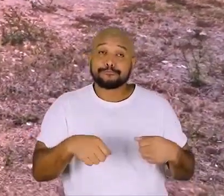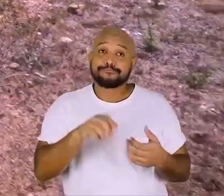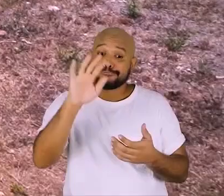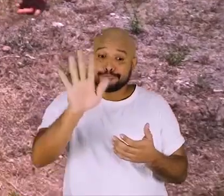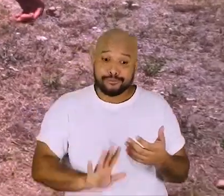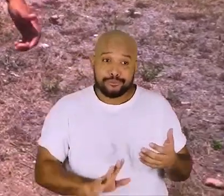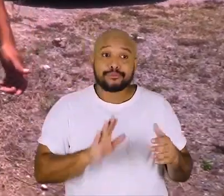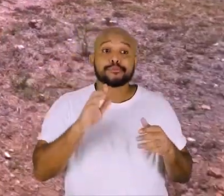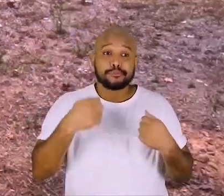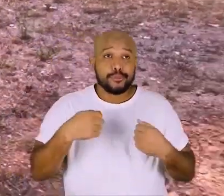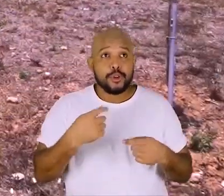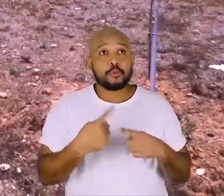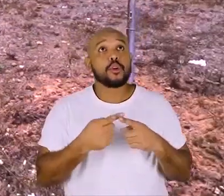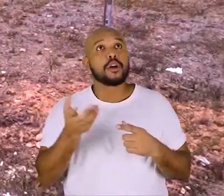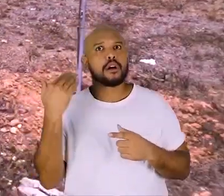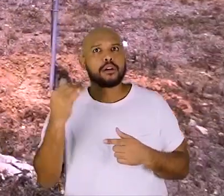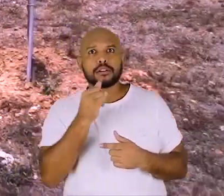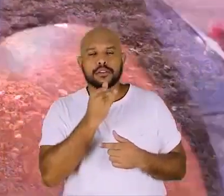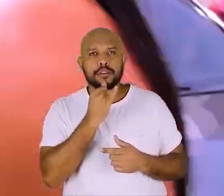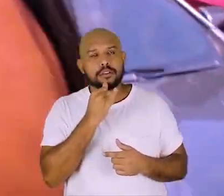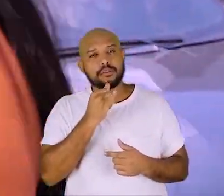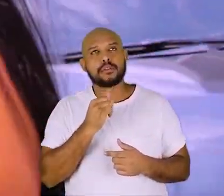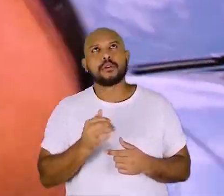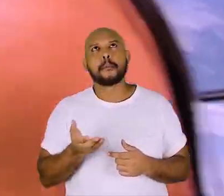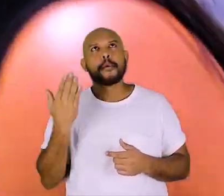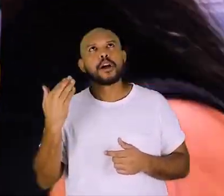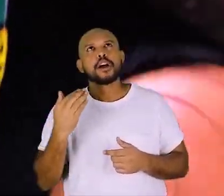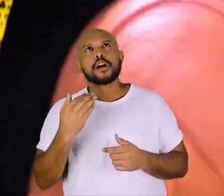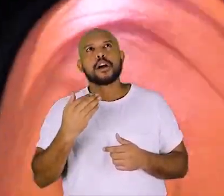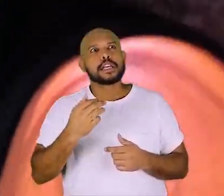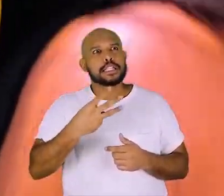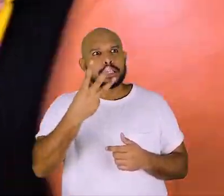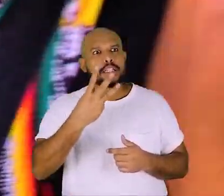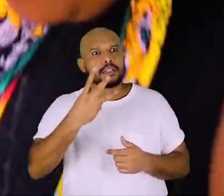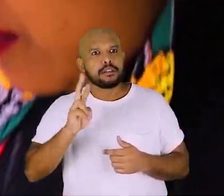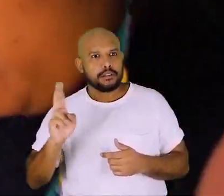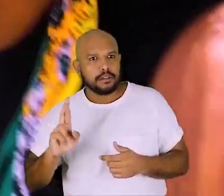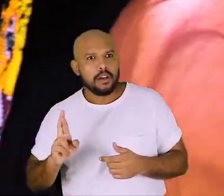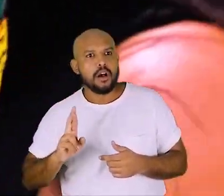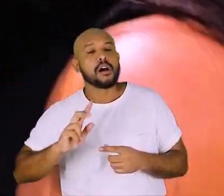agora, porque antes estava um valor de